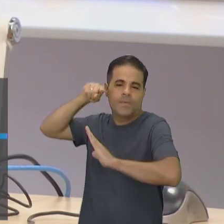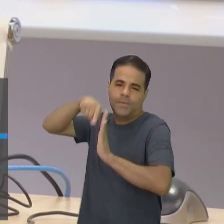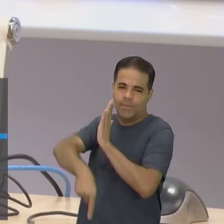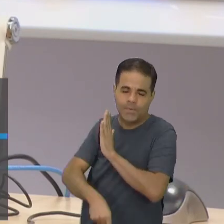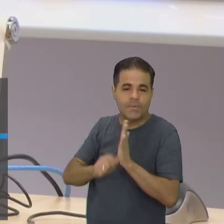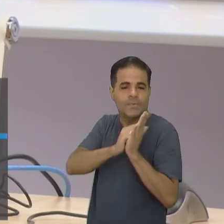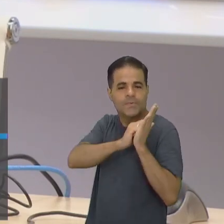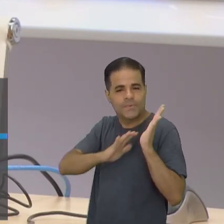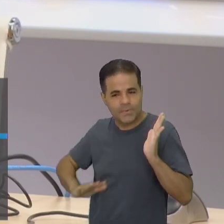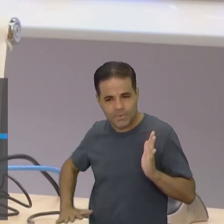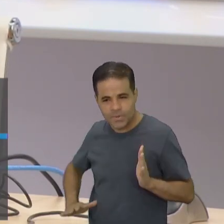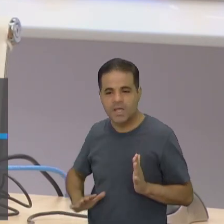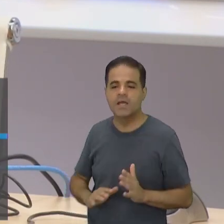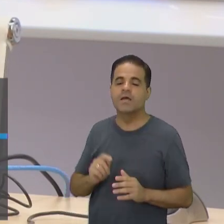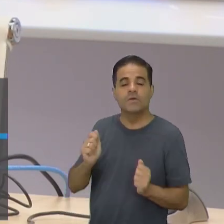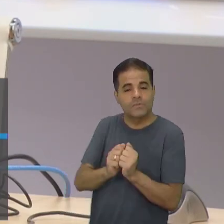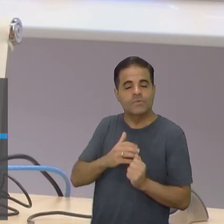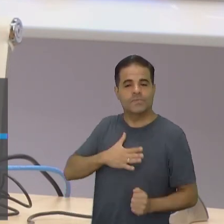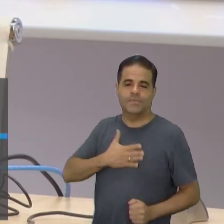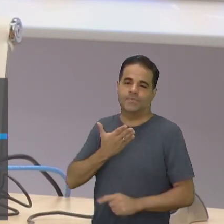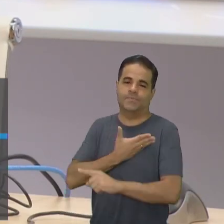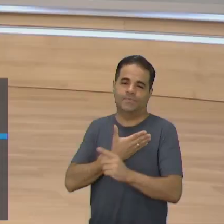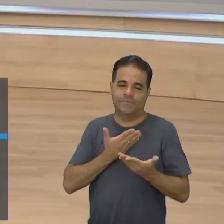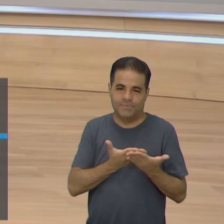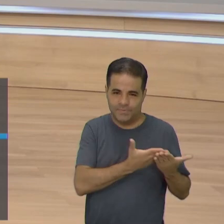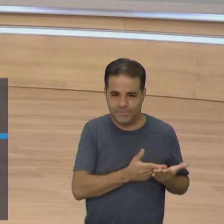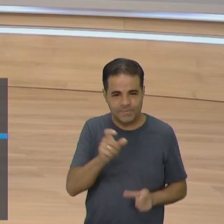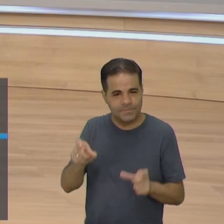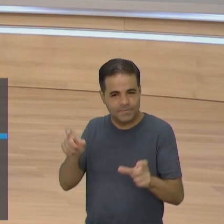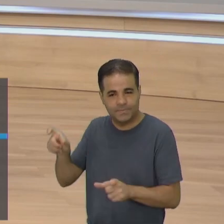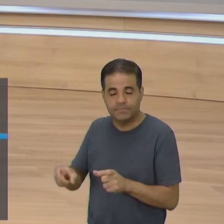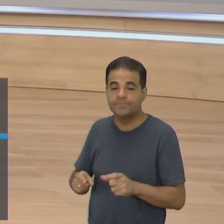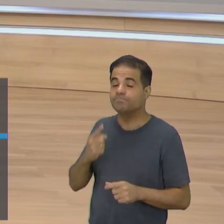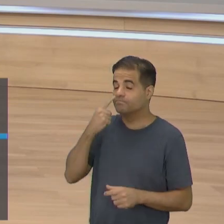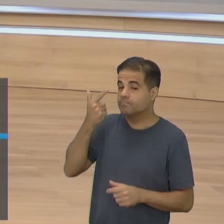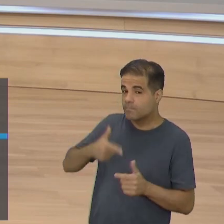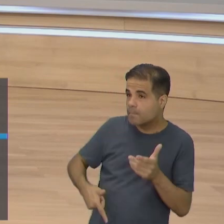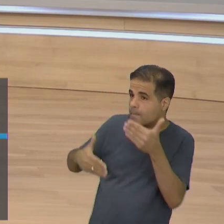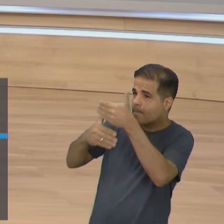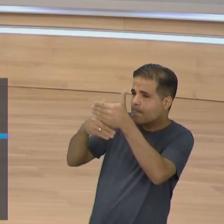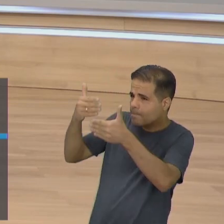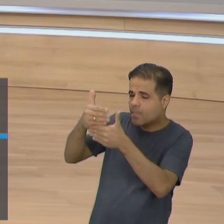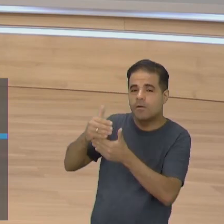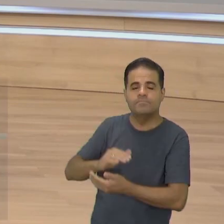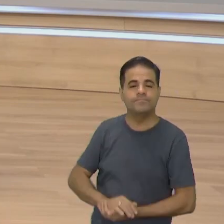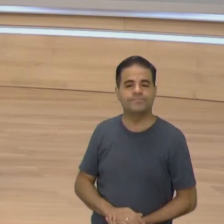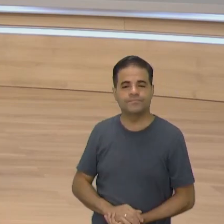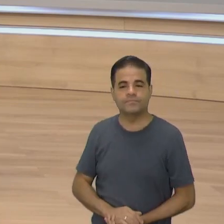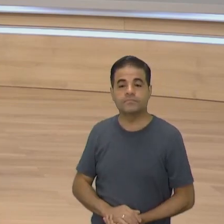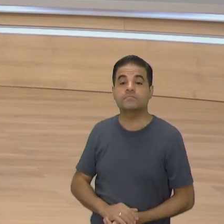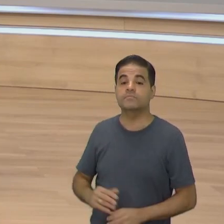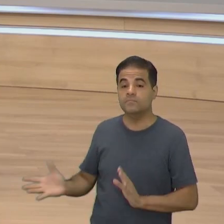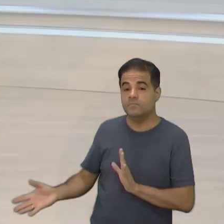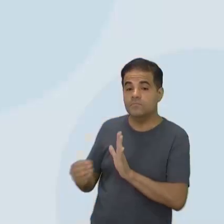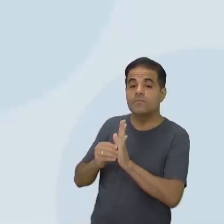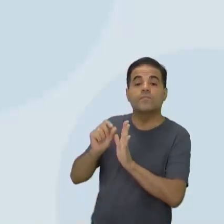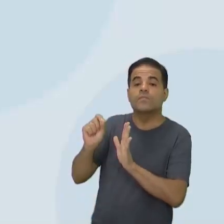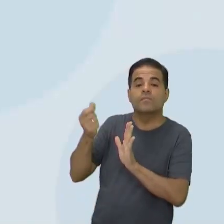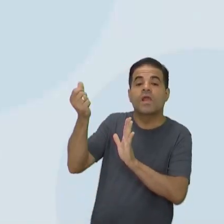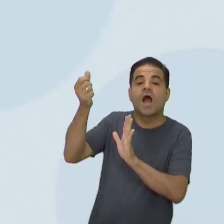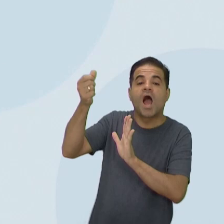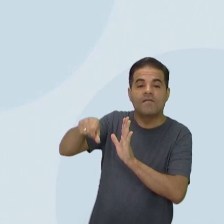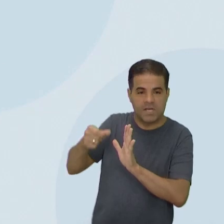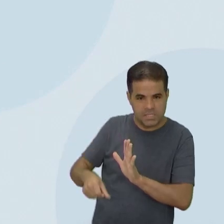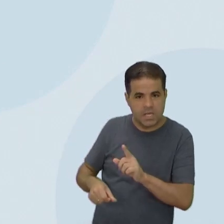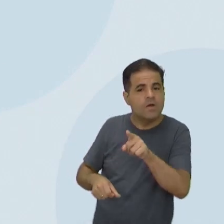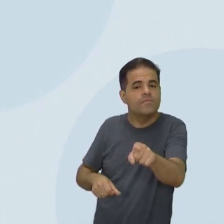essas atividades com os meus estudantes. No próximo slide, nós colocamos como avaliação. Então, assim,